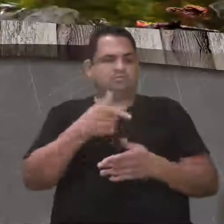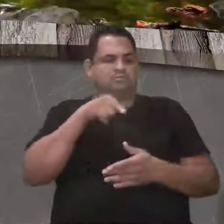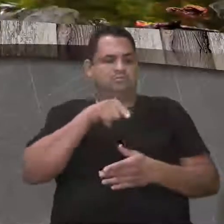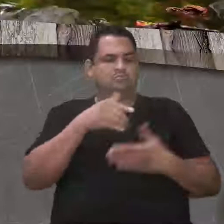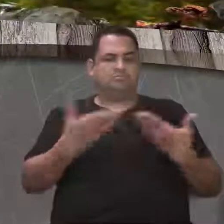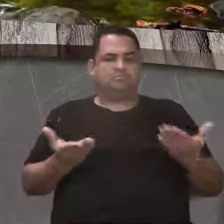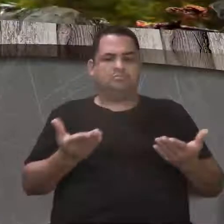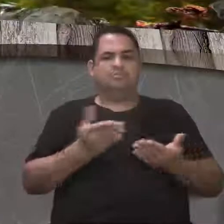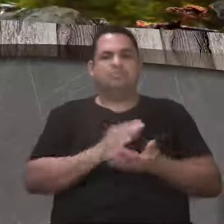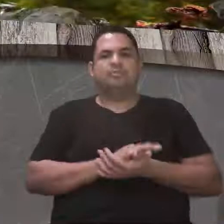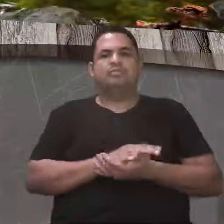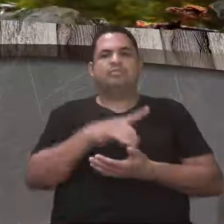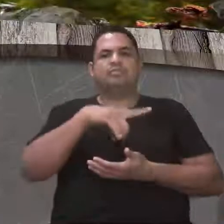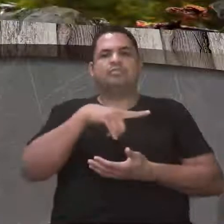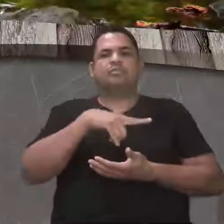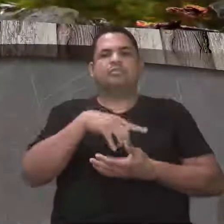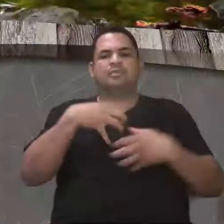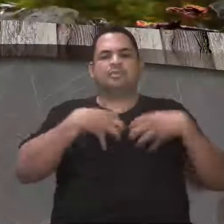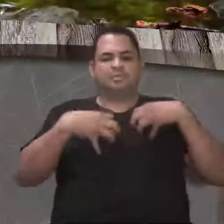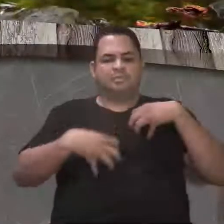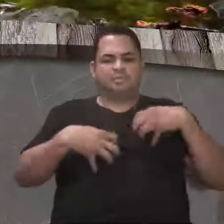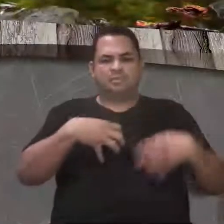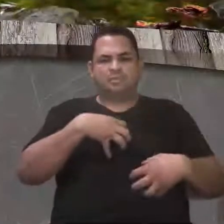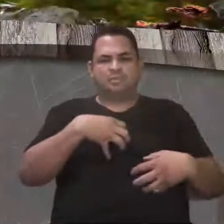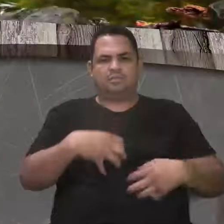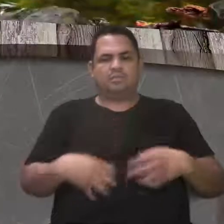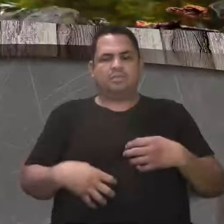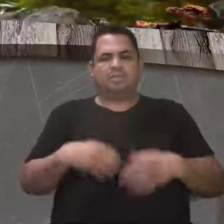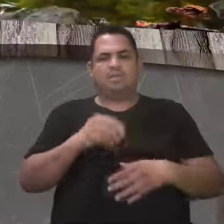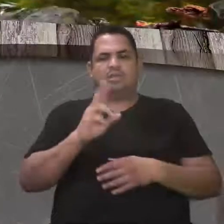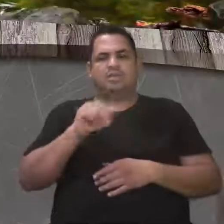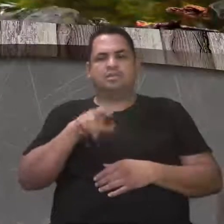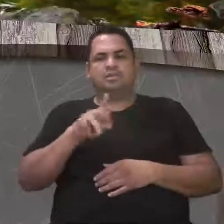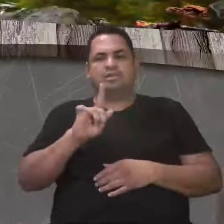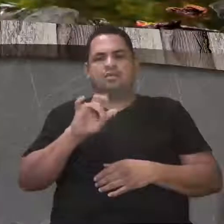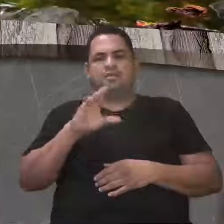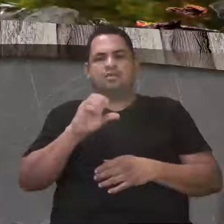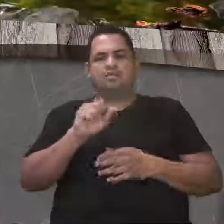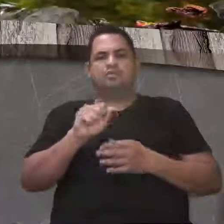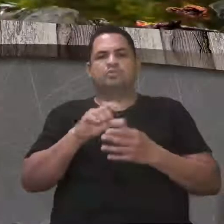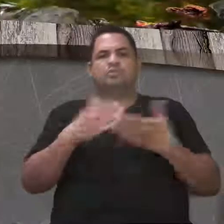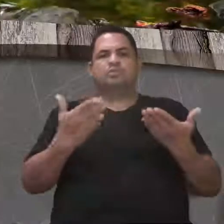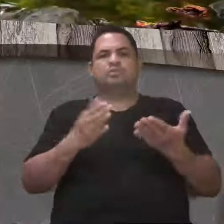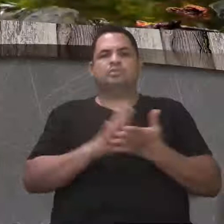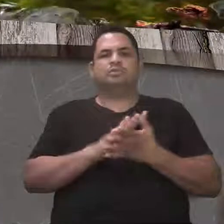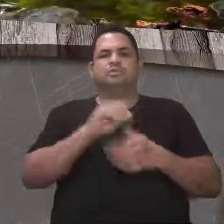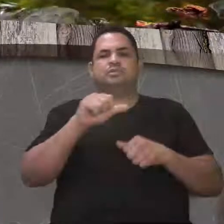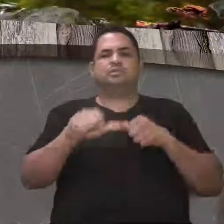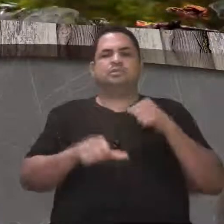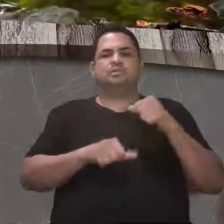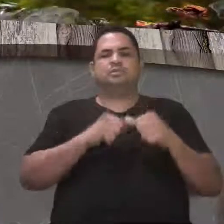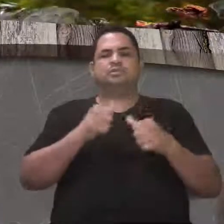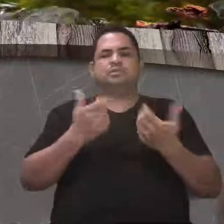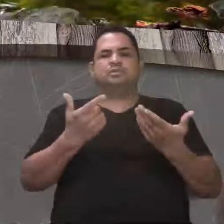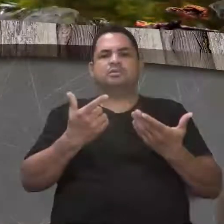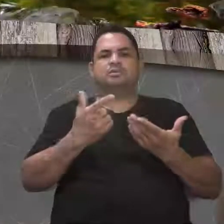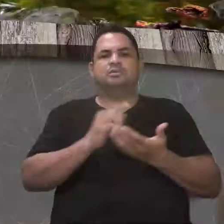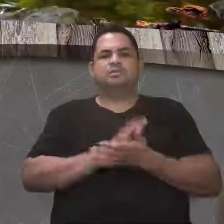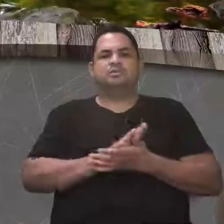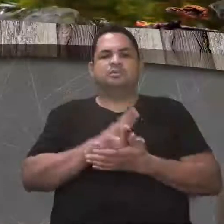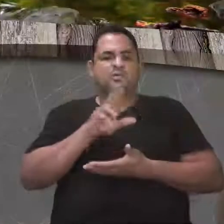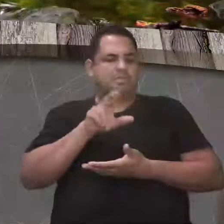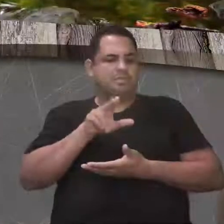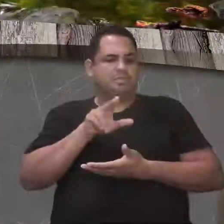E aí eles vão ter órgãos análogos, que vão fazer com que eles se tornem semelhantes. Eu não